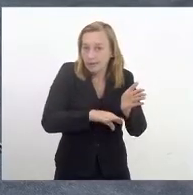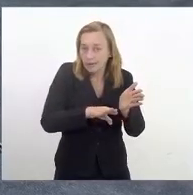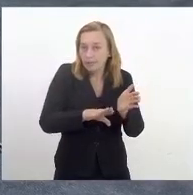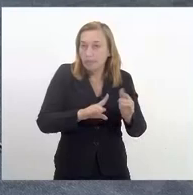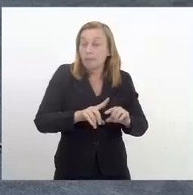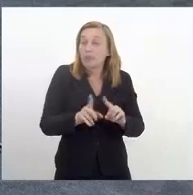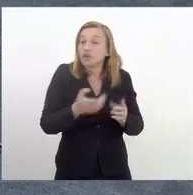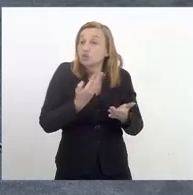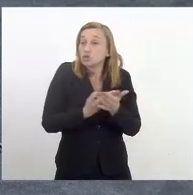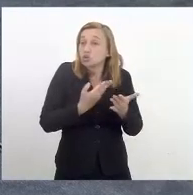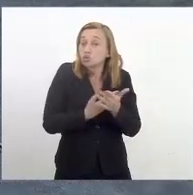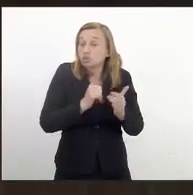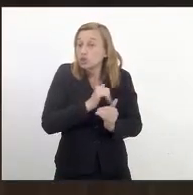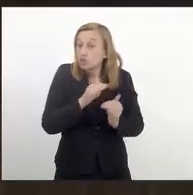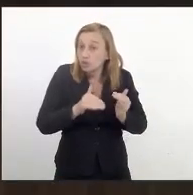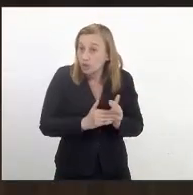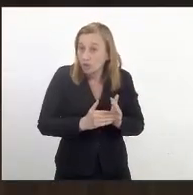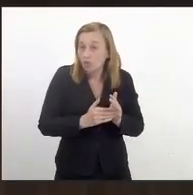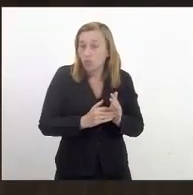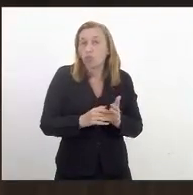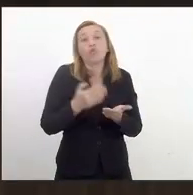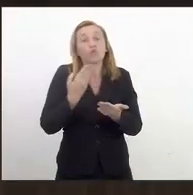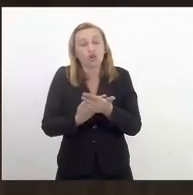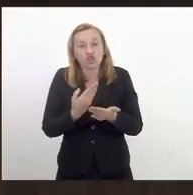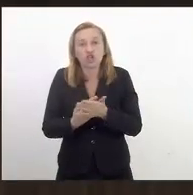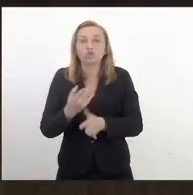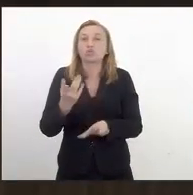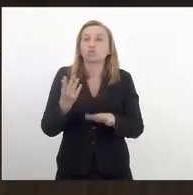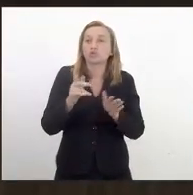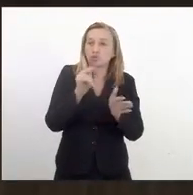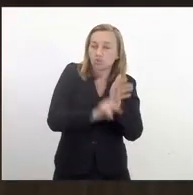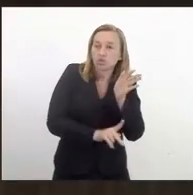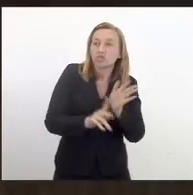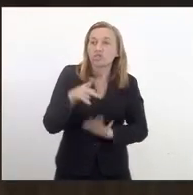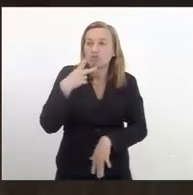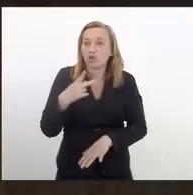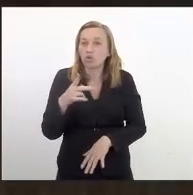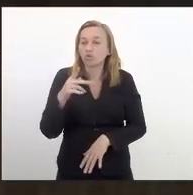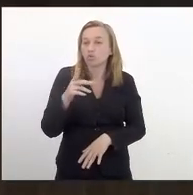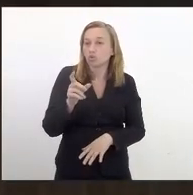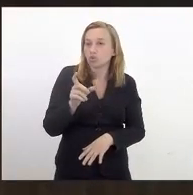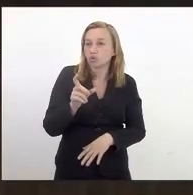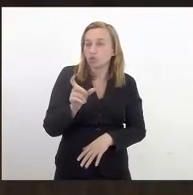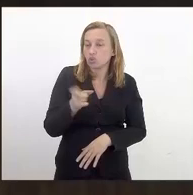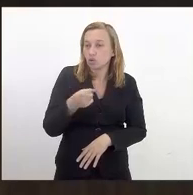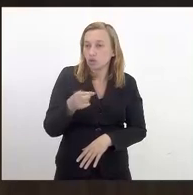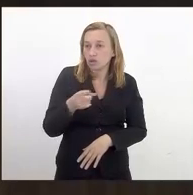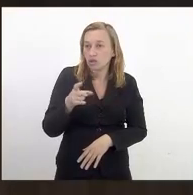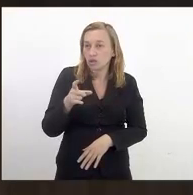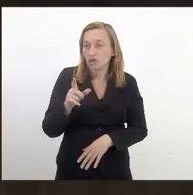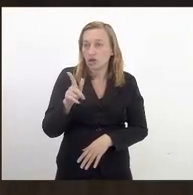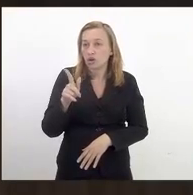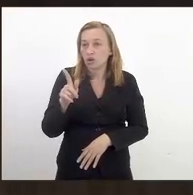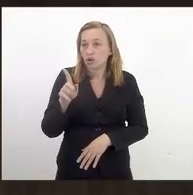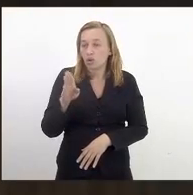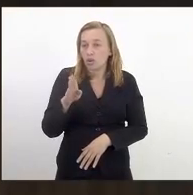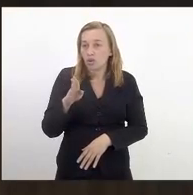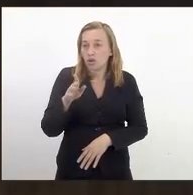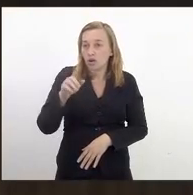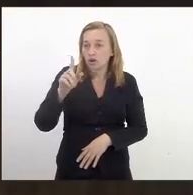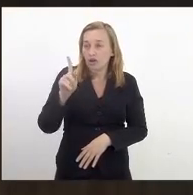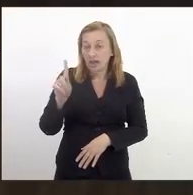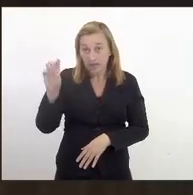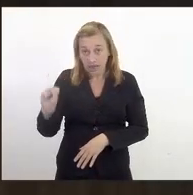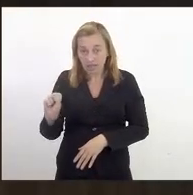o projeto que tratou sobre sobre o botijão já estava previsto